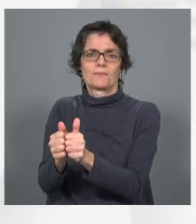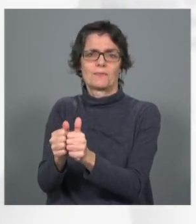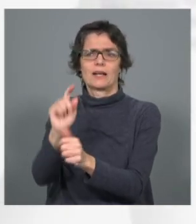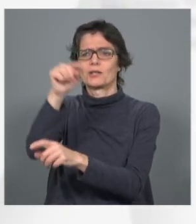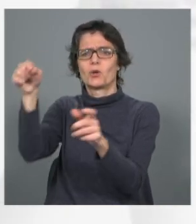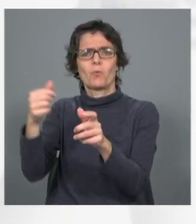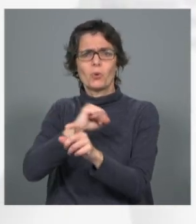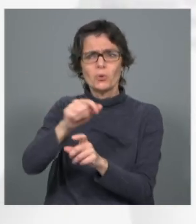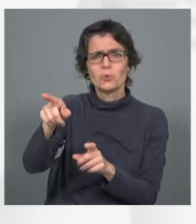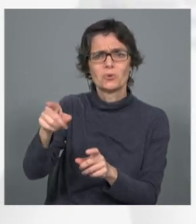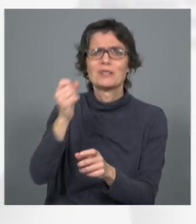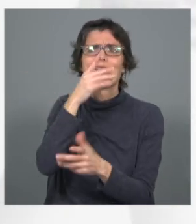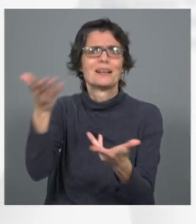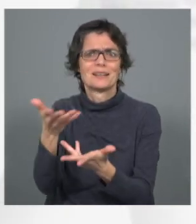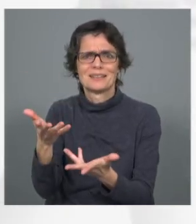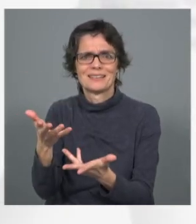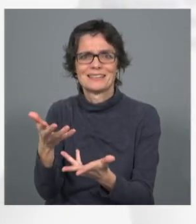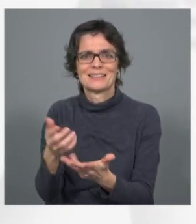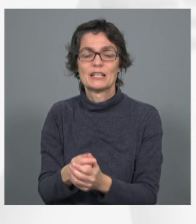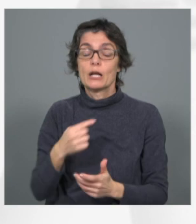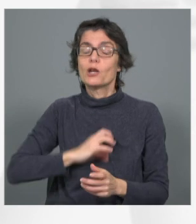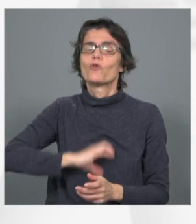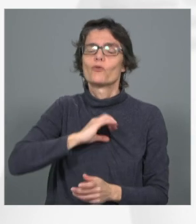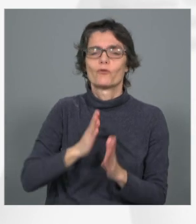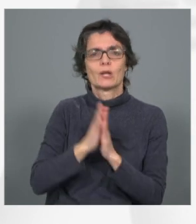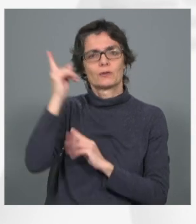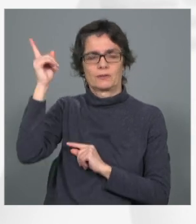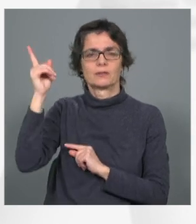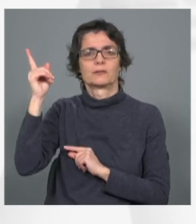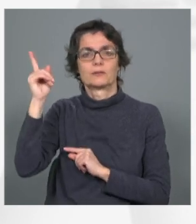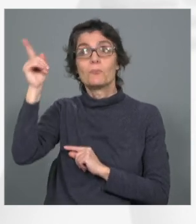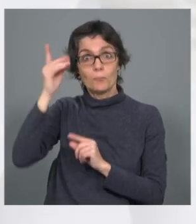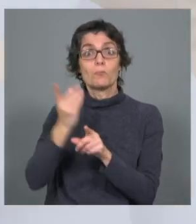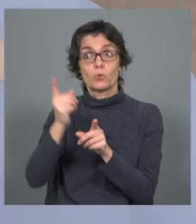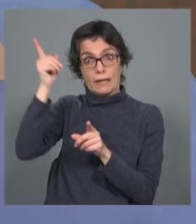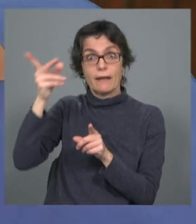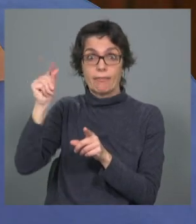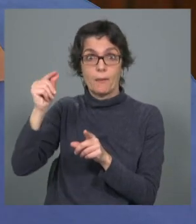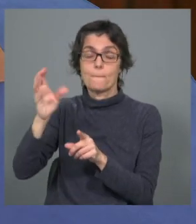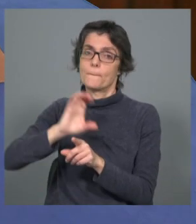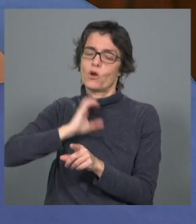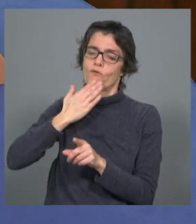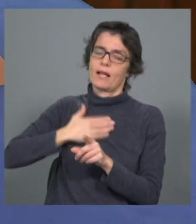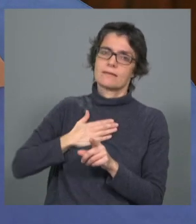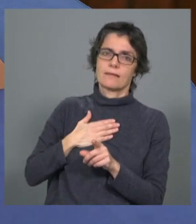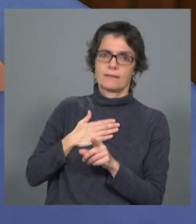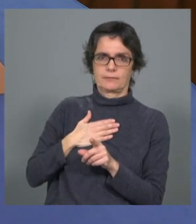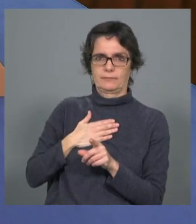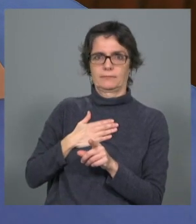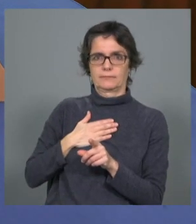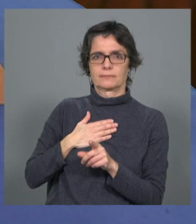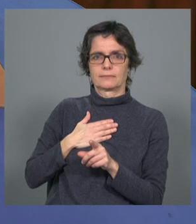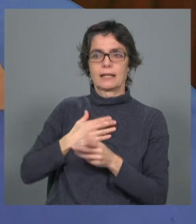Deus alguém em que confio, porque, e isto interpela-me, ele também confia em mim, e a partir daí construímos uma relação